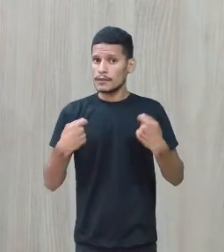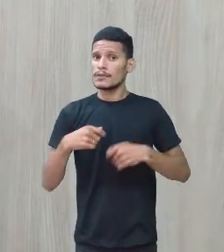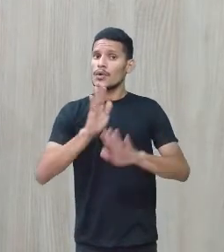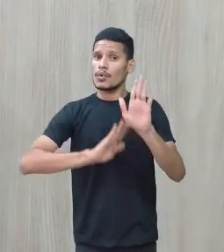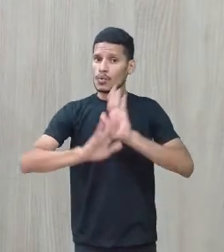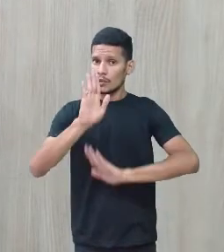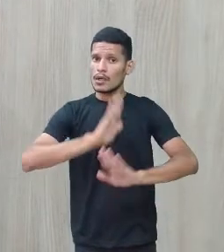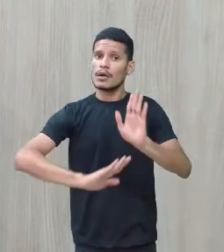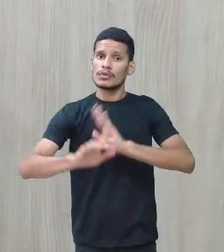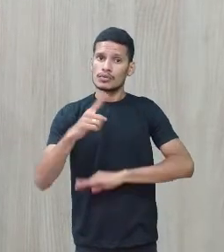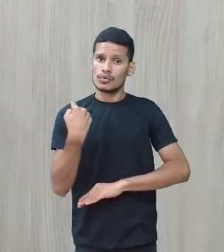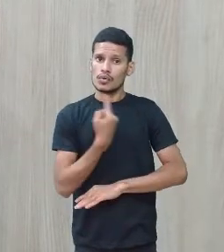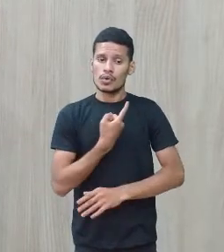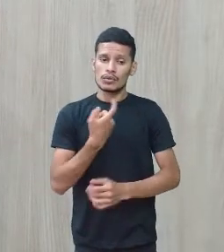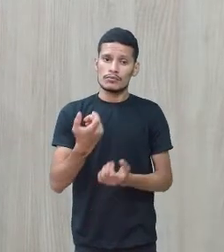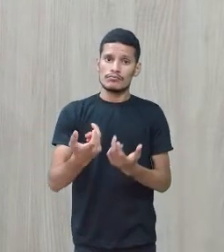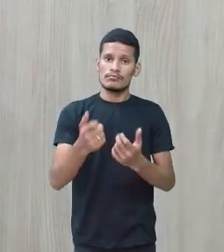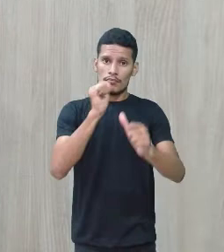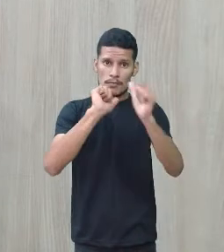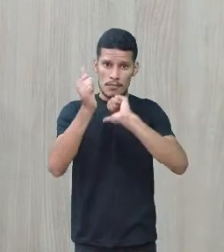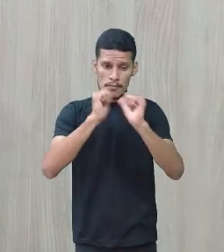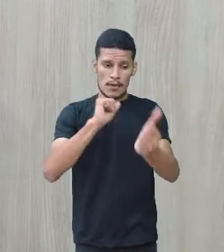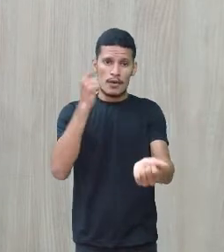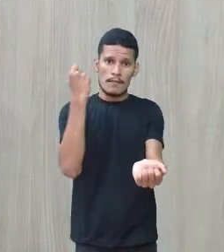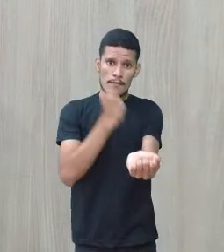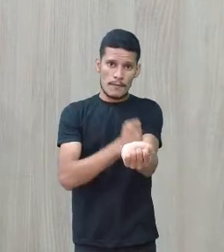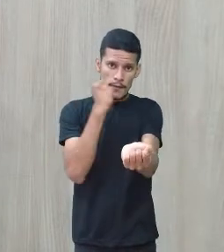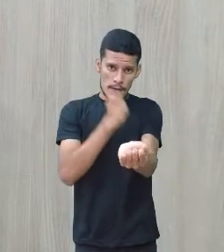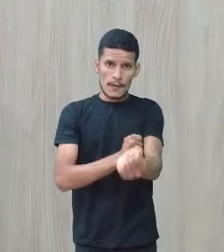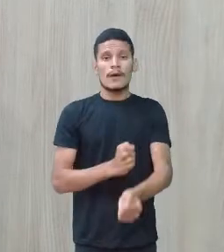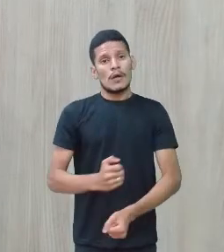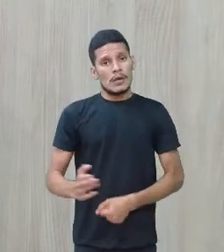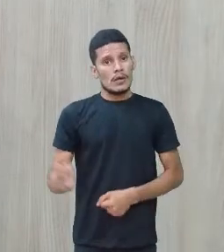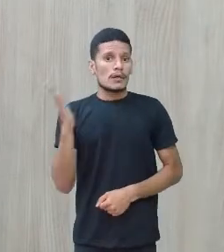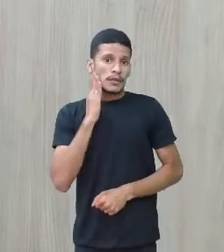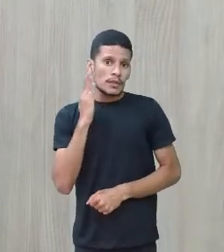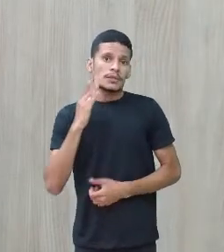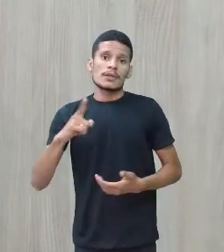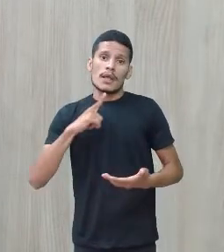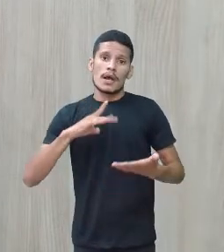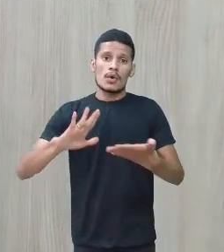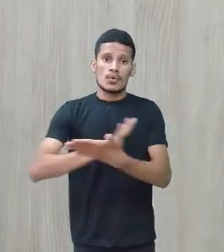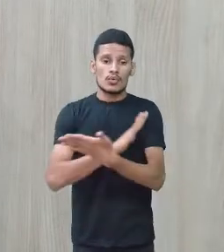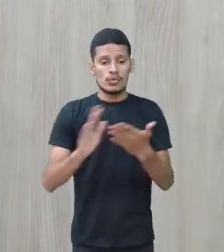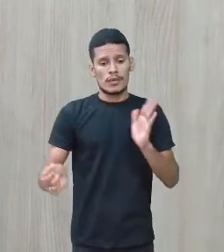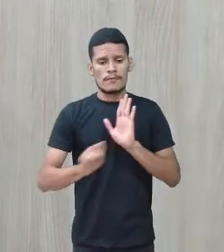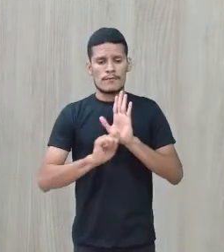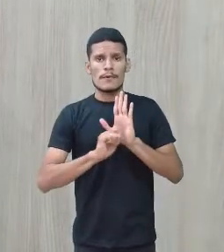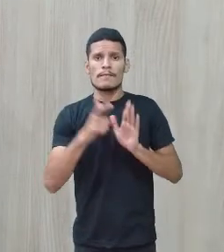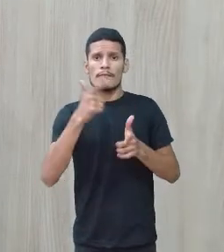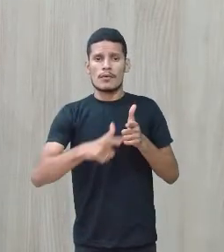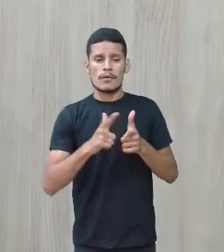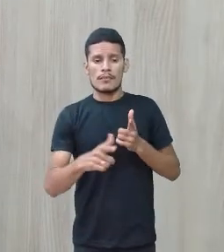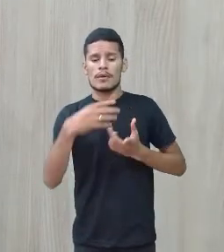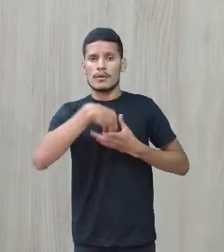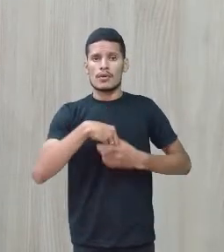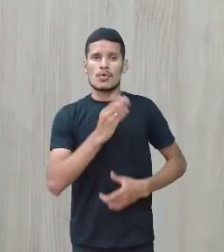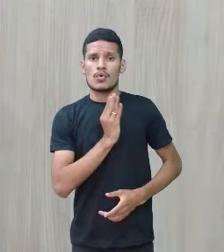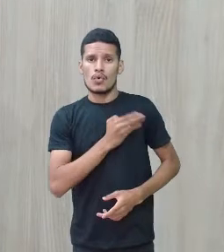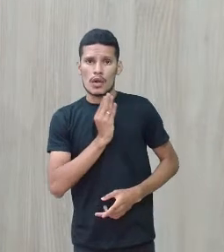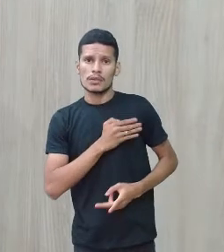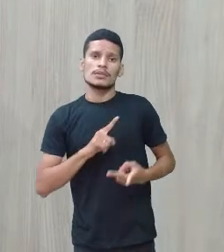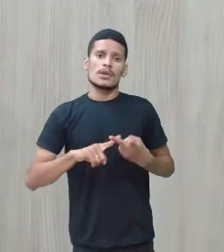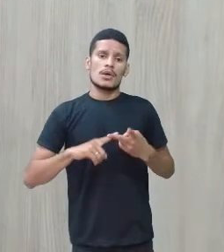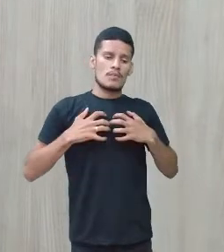que devemos ingerir. E existem algumas drogas que elas afetam muitos órgãos nossos, coração, rim, pulmão,